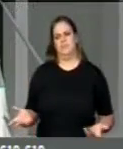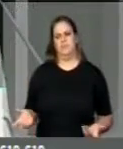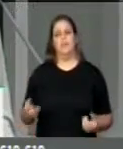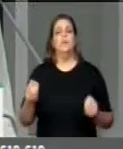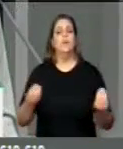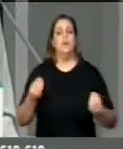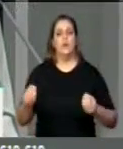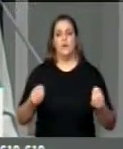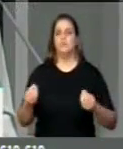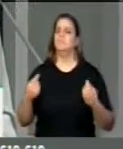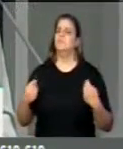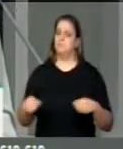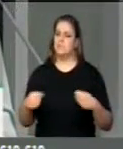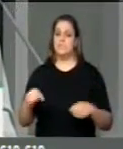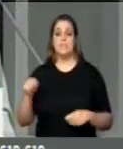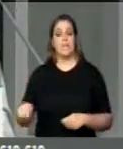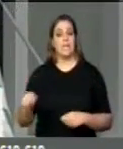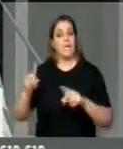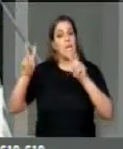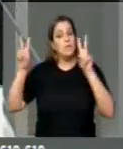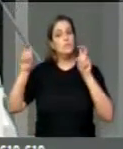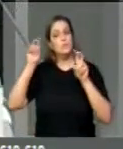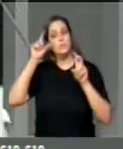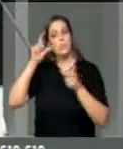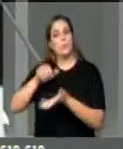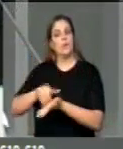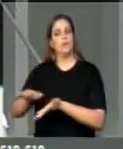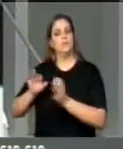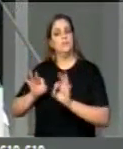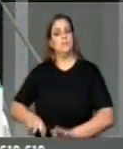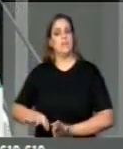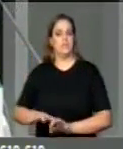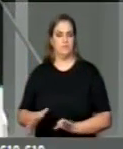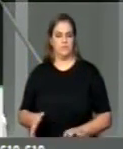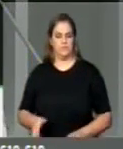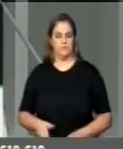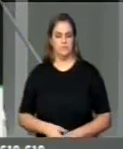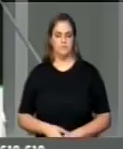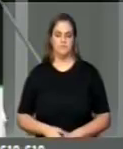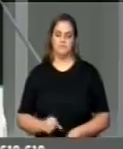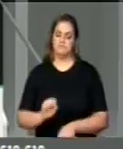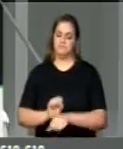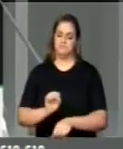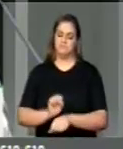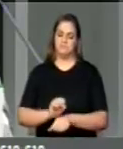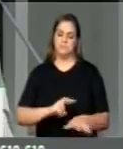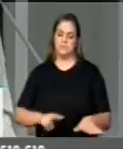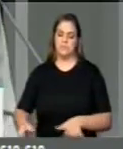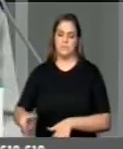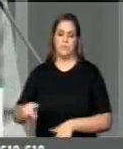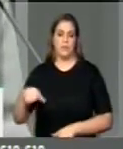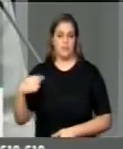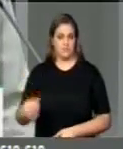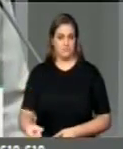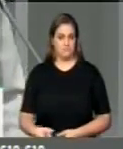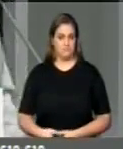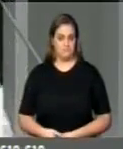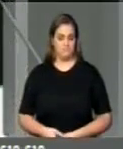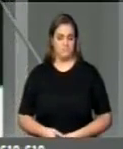solução definitiva dessa questão. Vamos aguardar que a semana que vem haja, de fato, passos importantes. Senão o